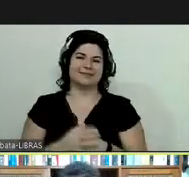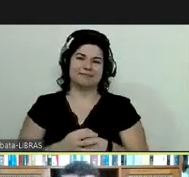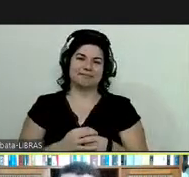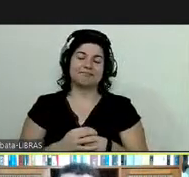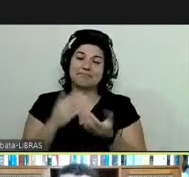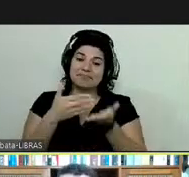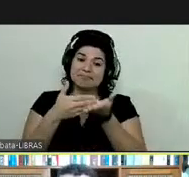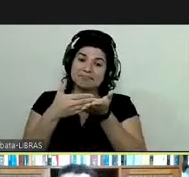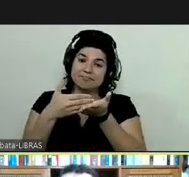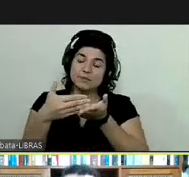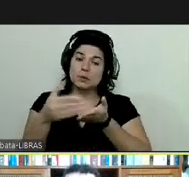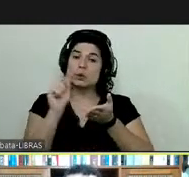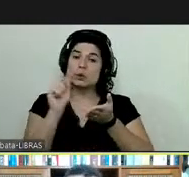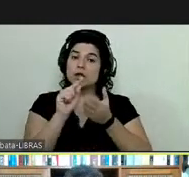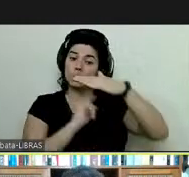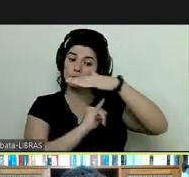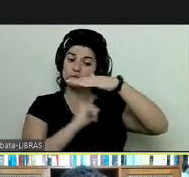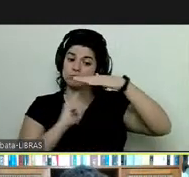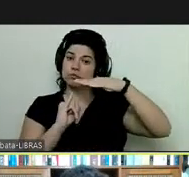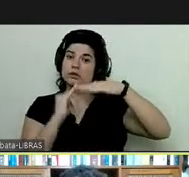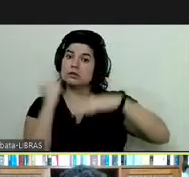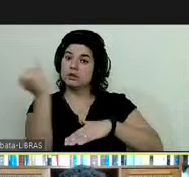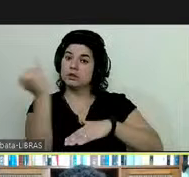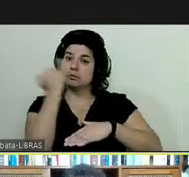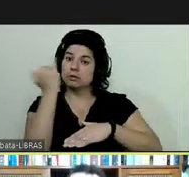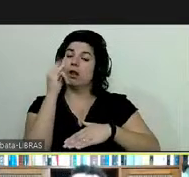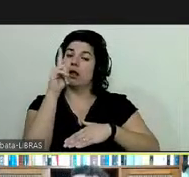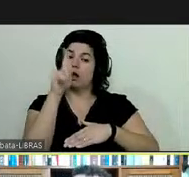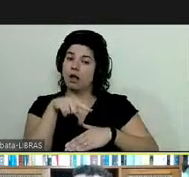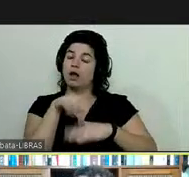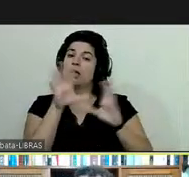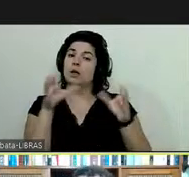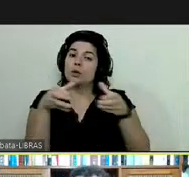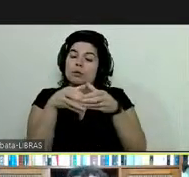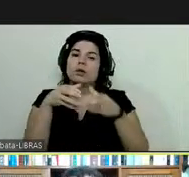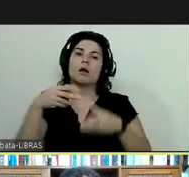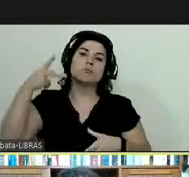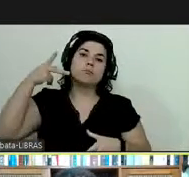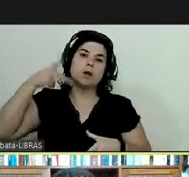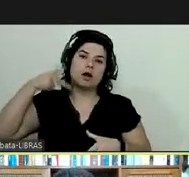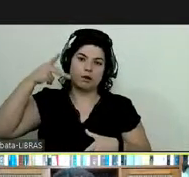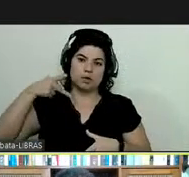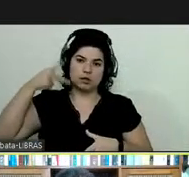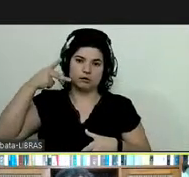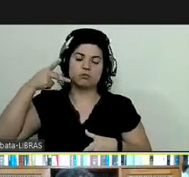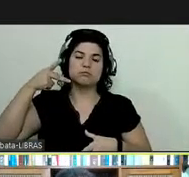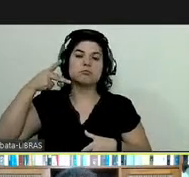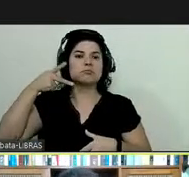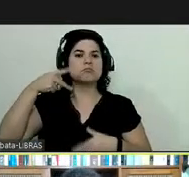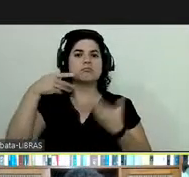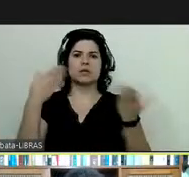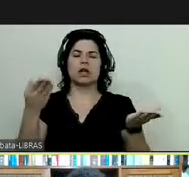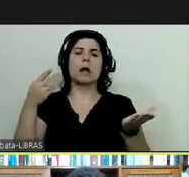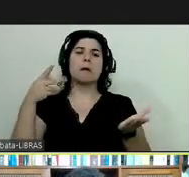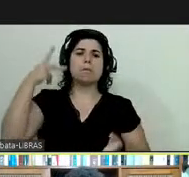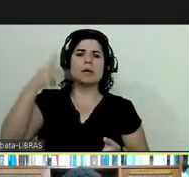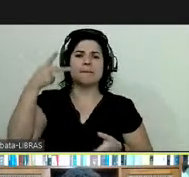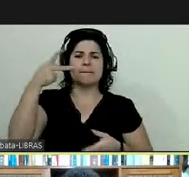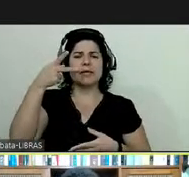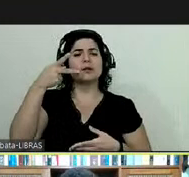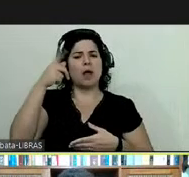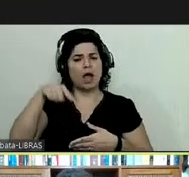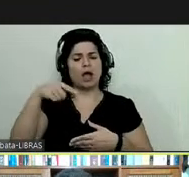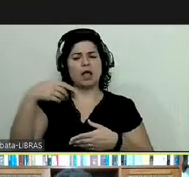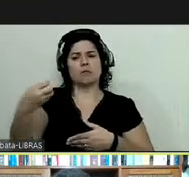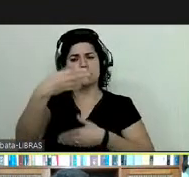partir da criação de uma instituição importante que vai ser o Parlamento então O parlamento é a grande instituição moderna